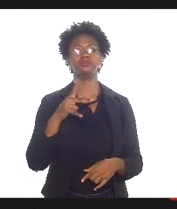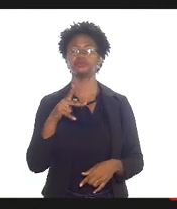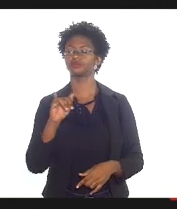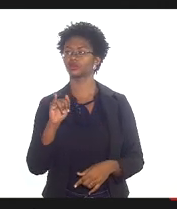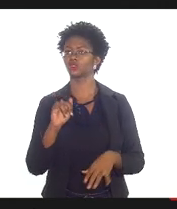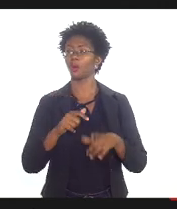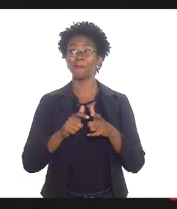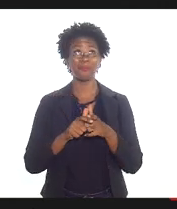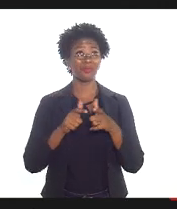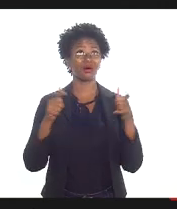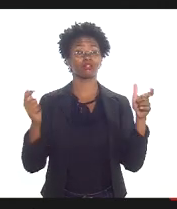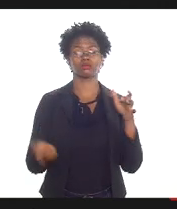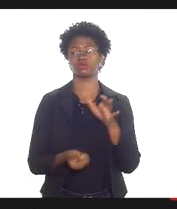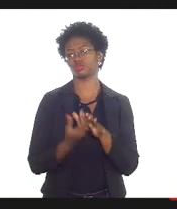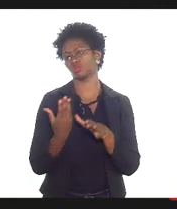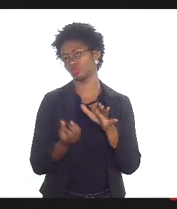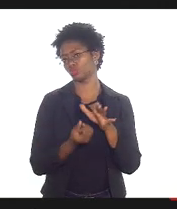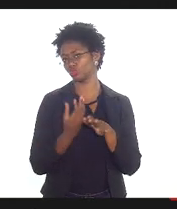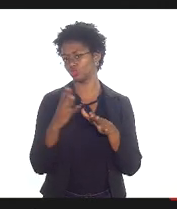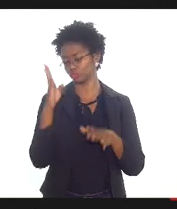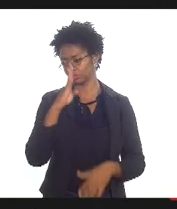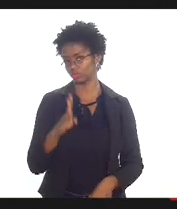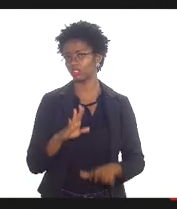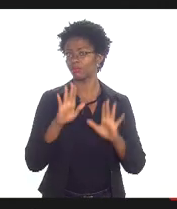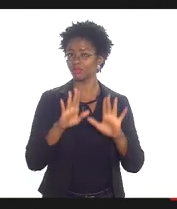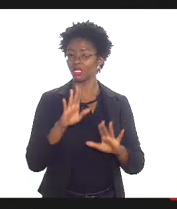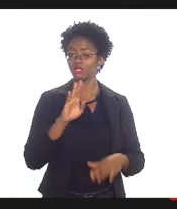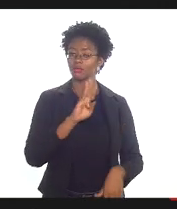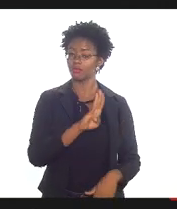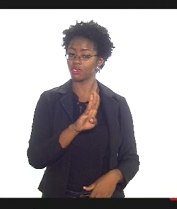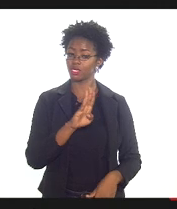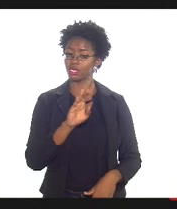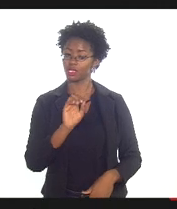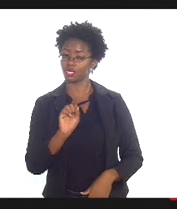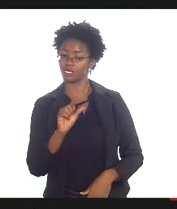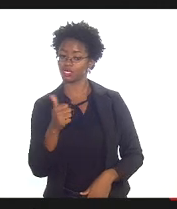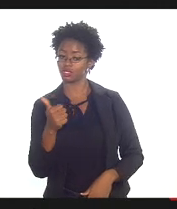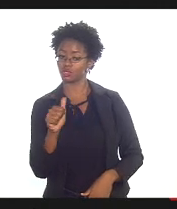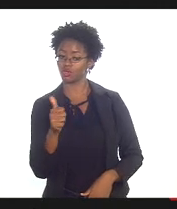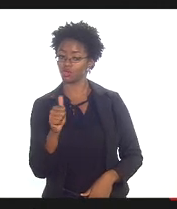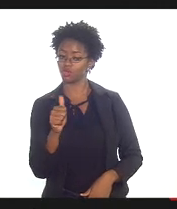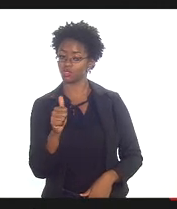do Brasil. Só que nesse bloco BS-11